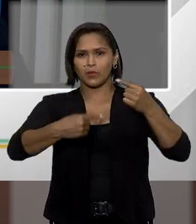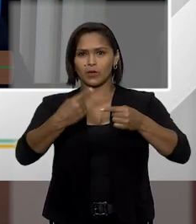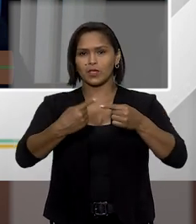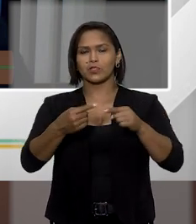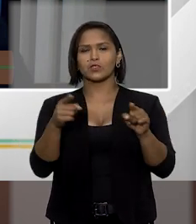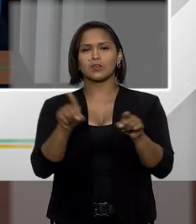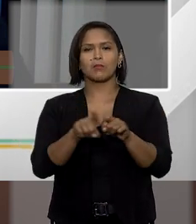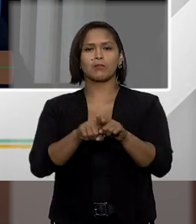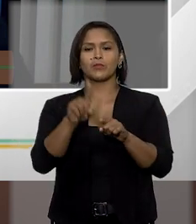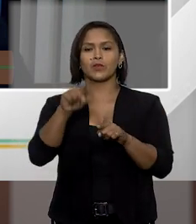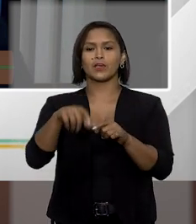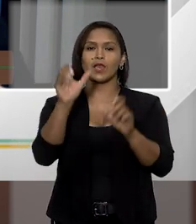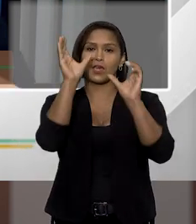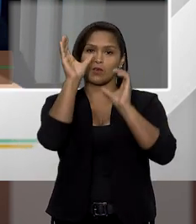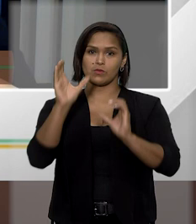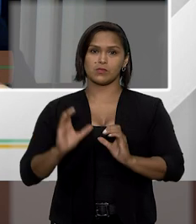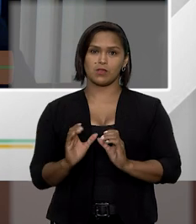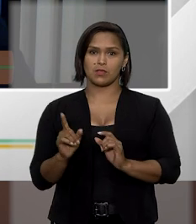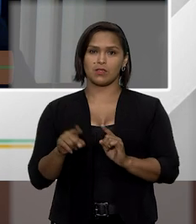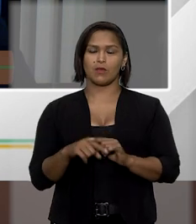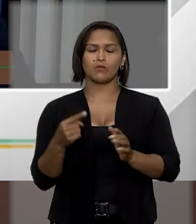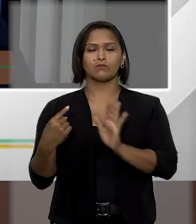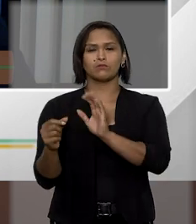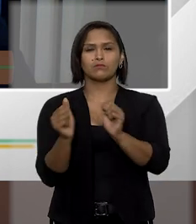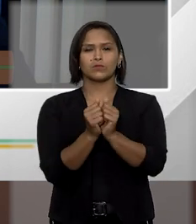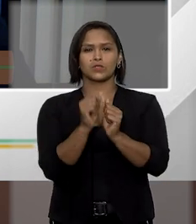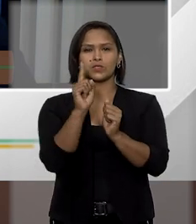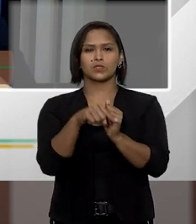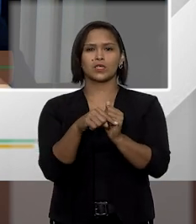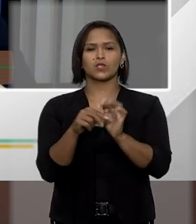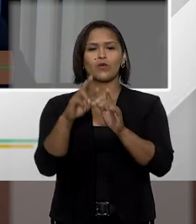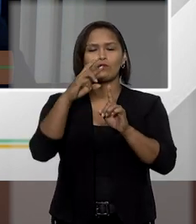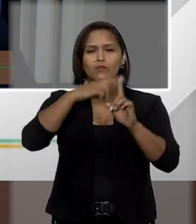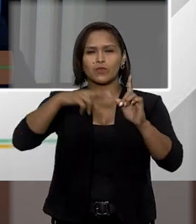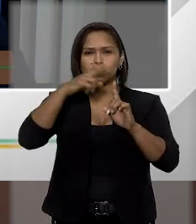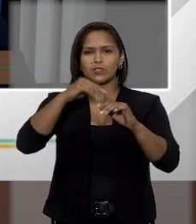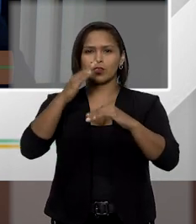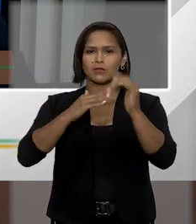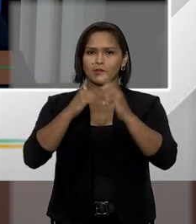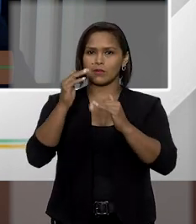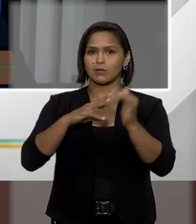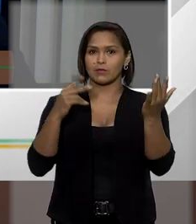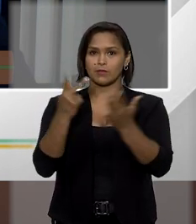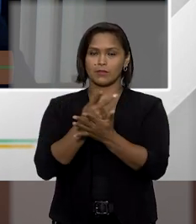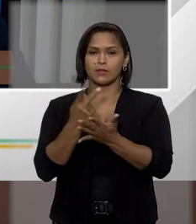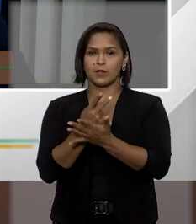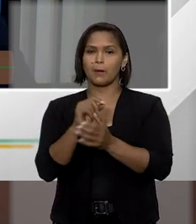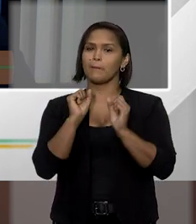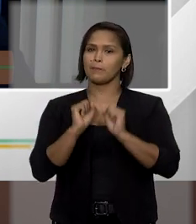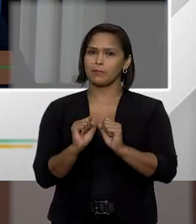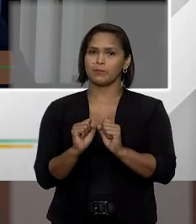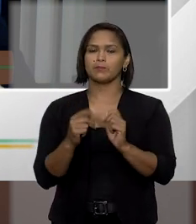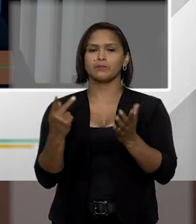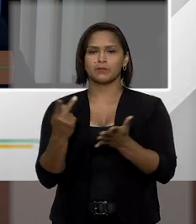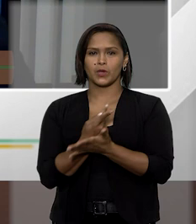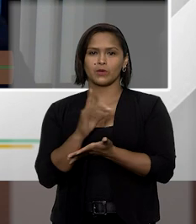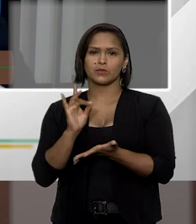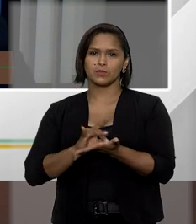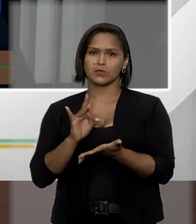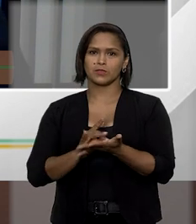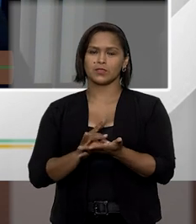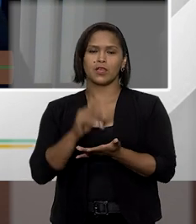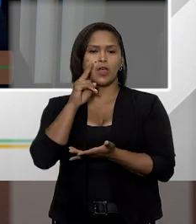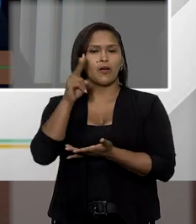leniência, porque aqui o cidadão que está sendo investigado pela prática de um ato ilícito pode,